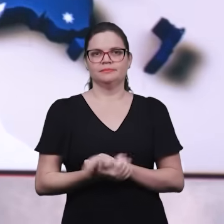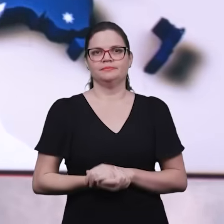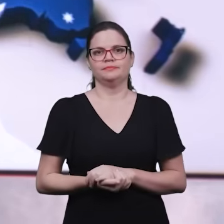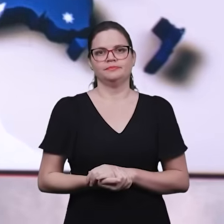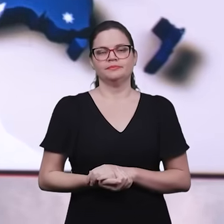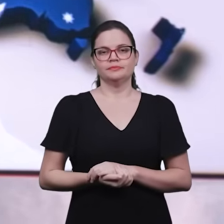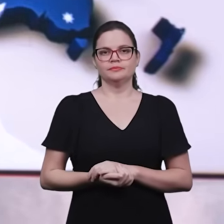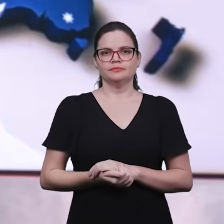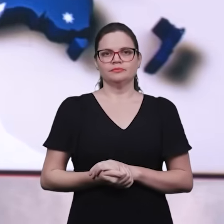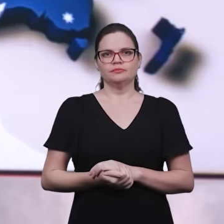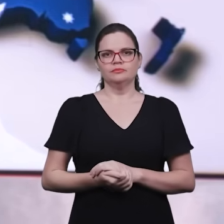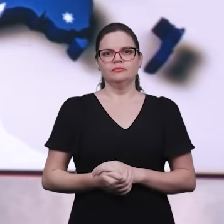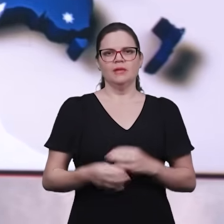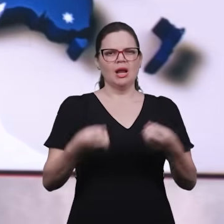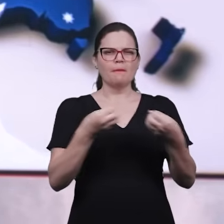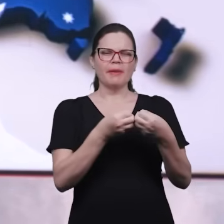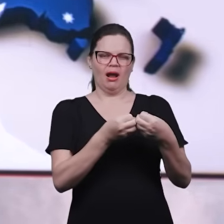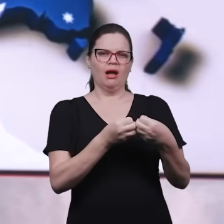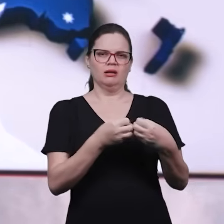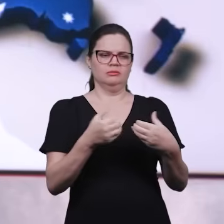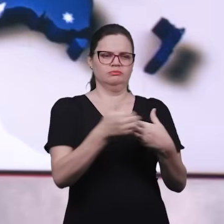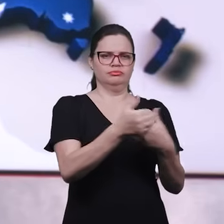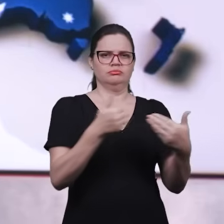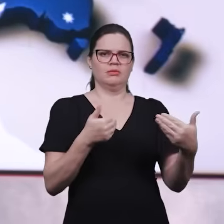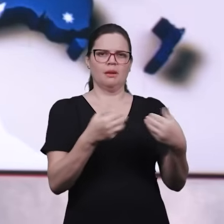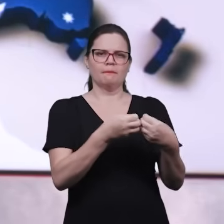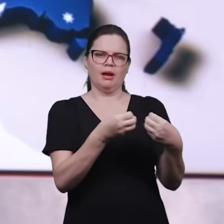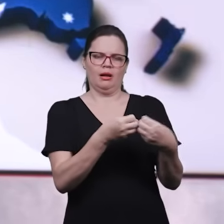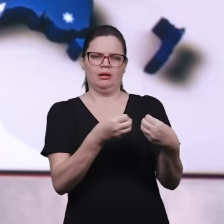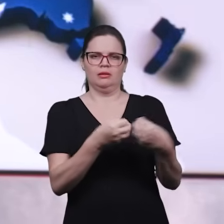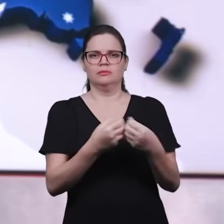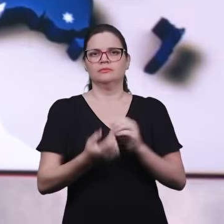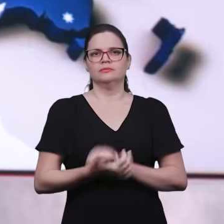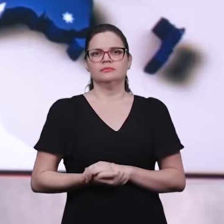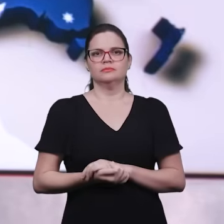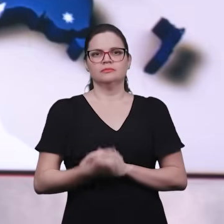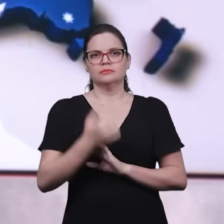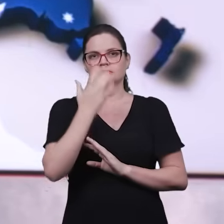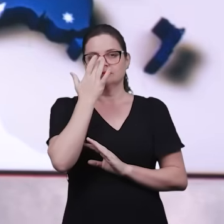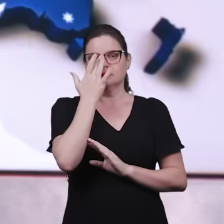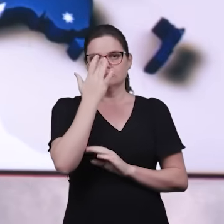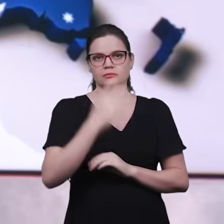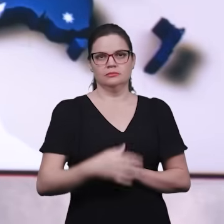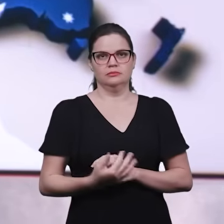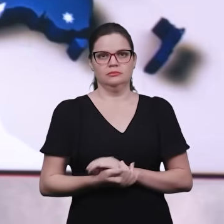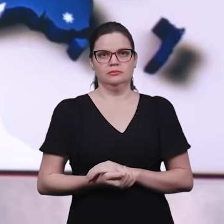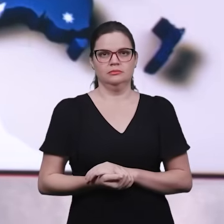cidade de Eindhoven. Era muito perto ali, nós tínhamos que sair dali para voltar